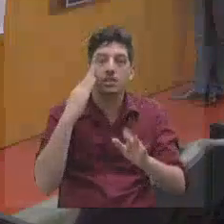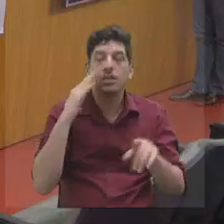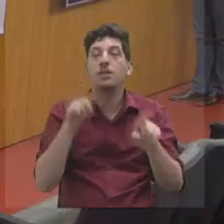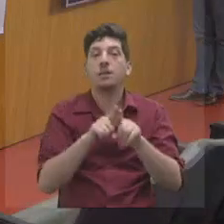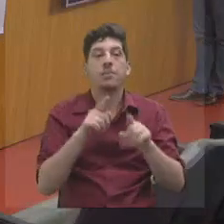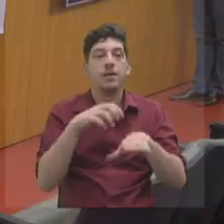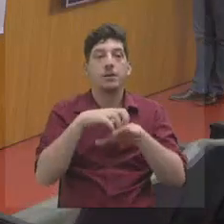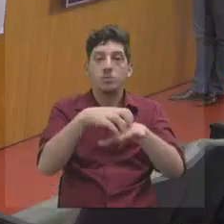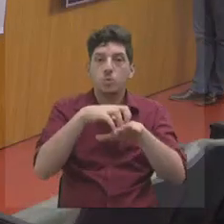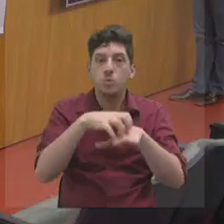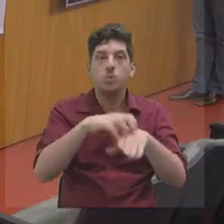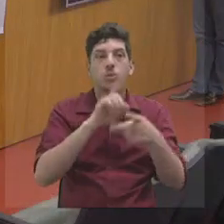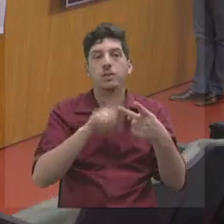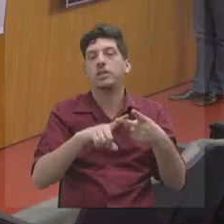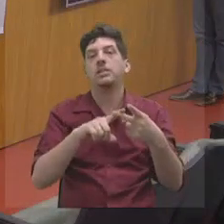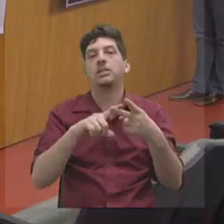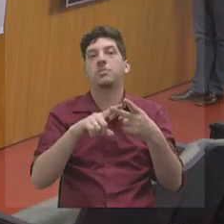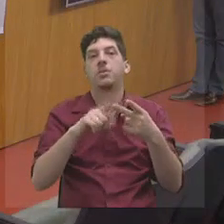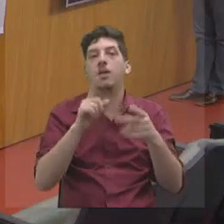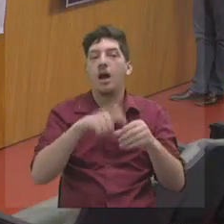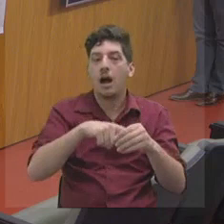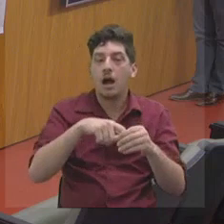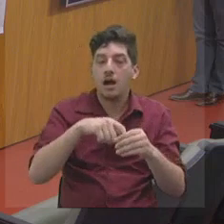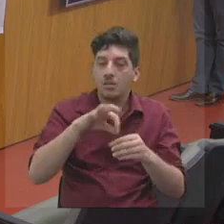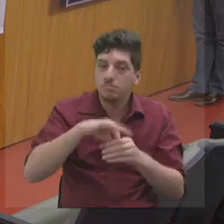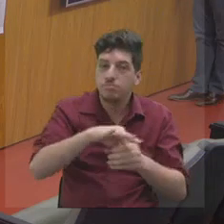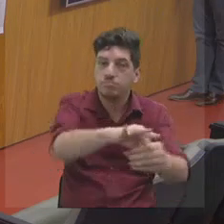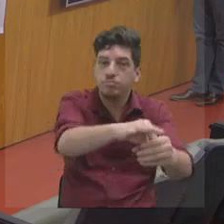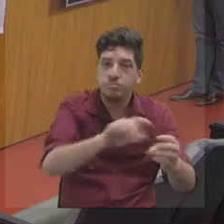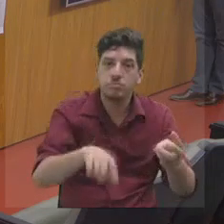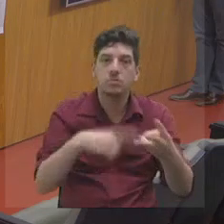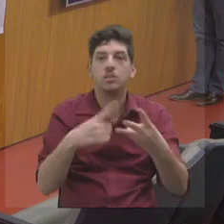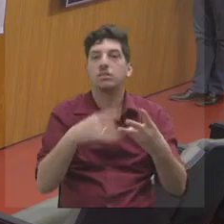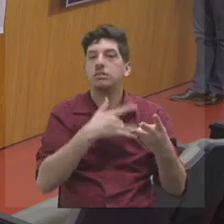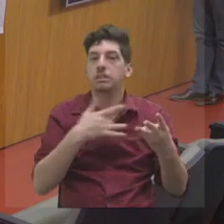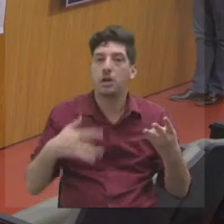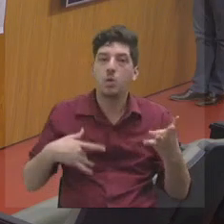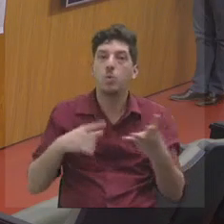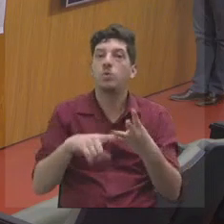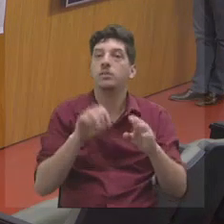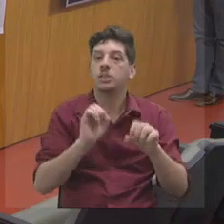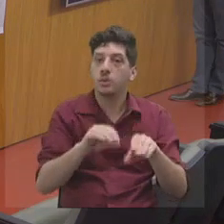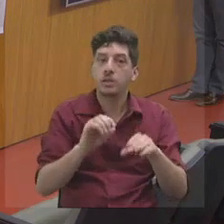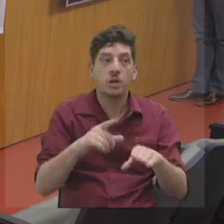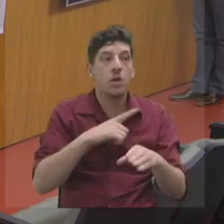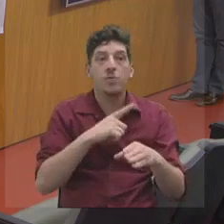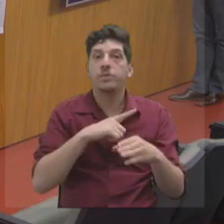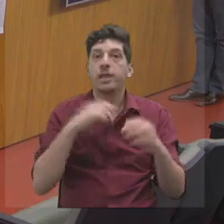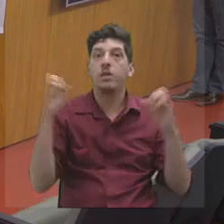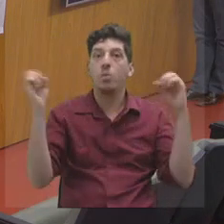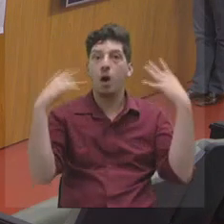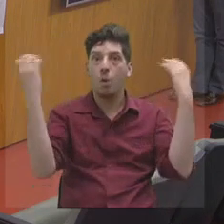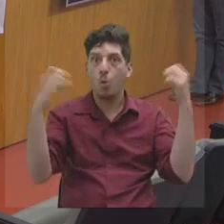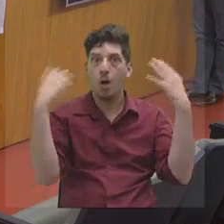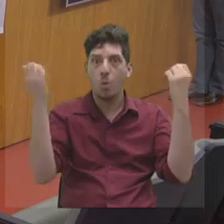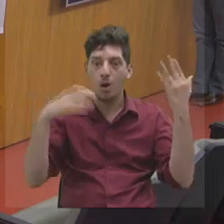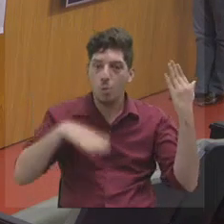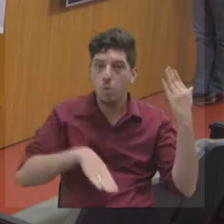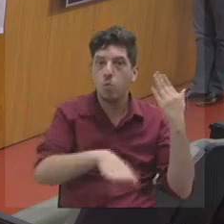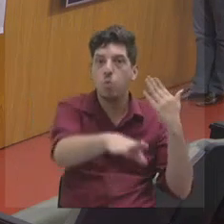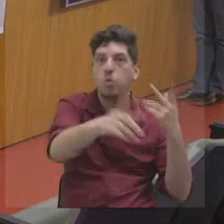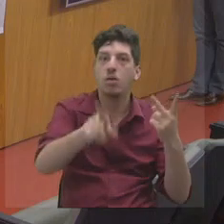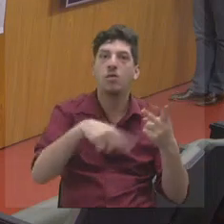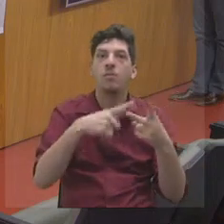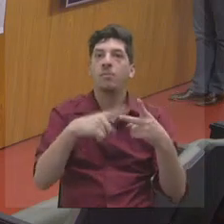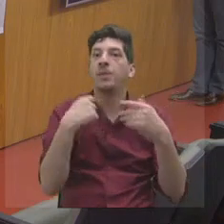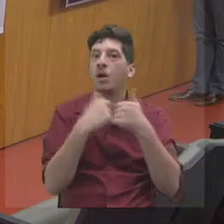da educação da saúde faz tempo que passa ali muitos veículos de saúde educação então não perderam radar porque nos próximos recursos se Deus